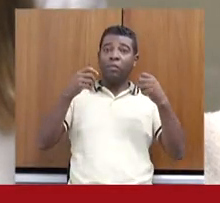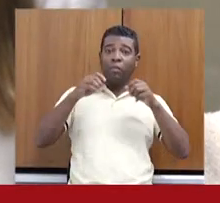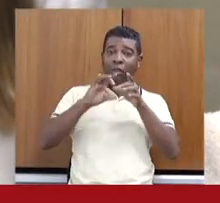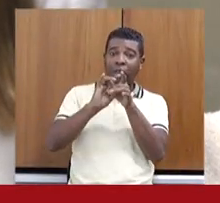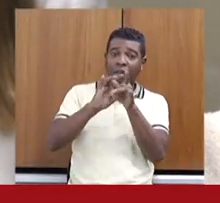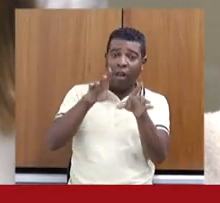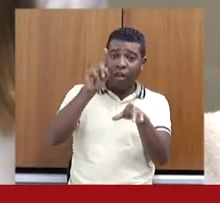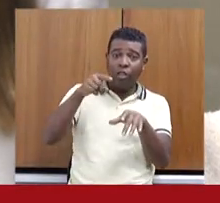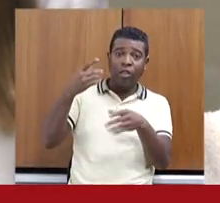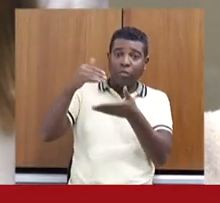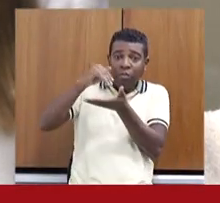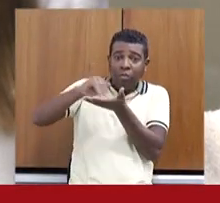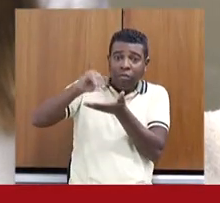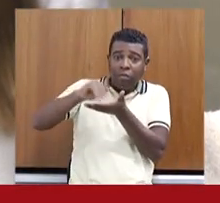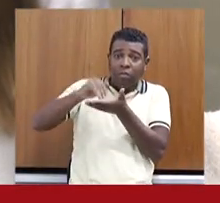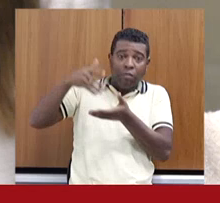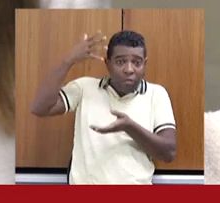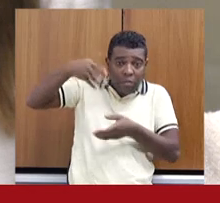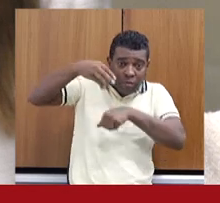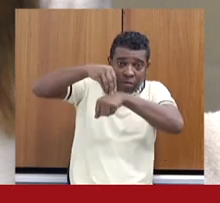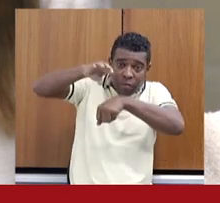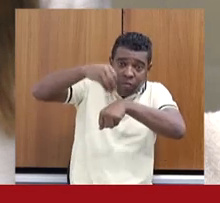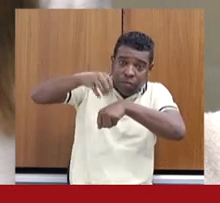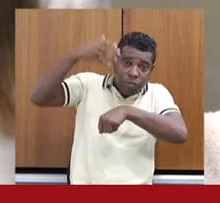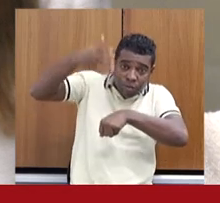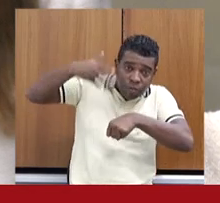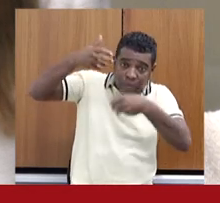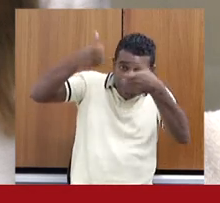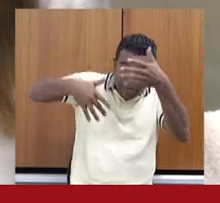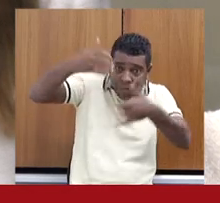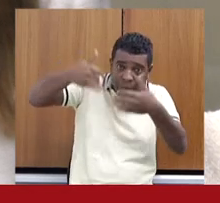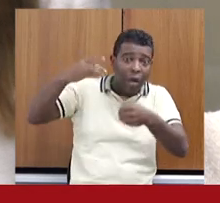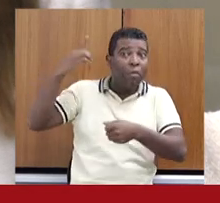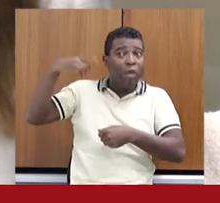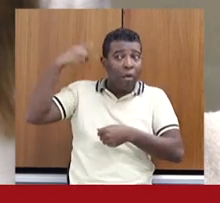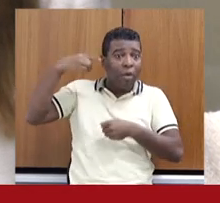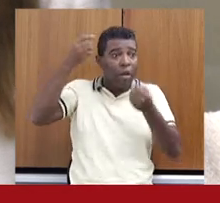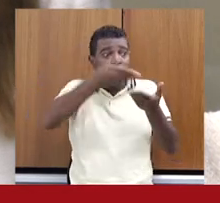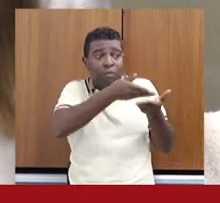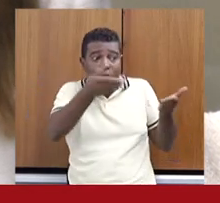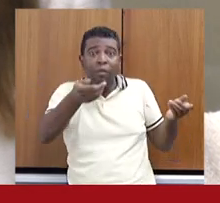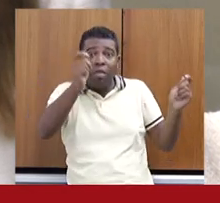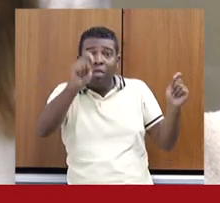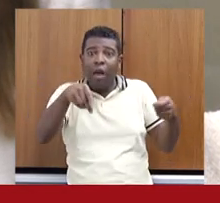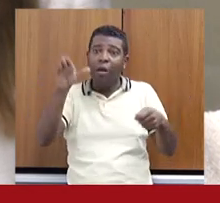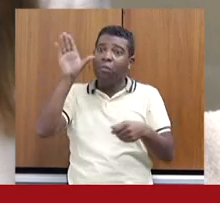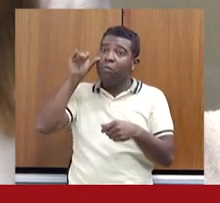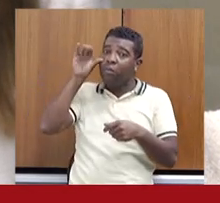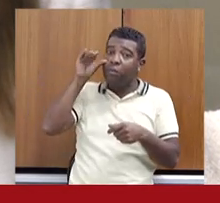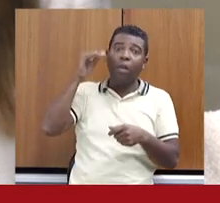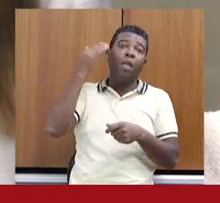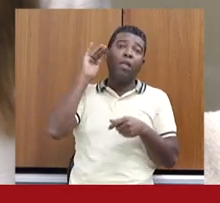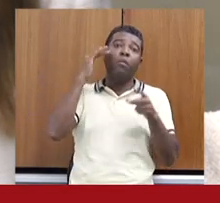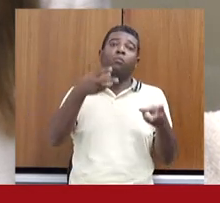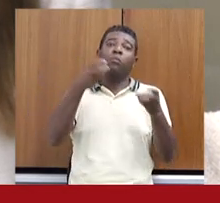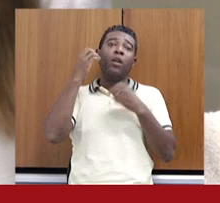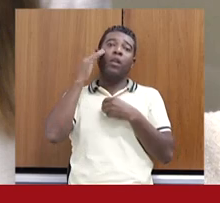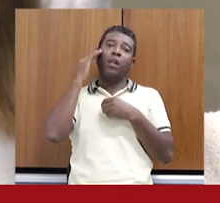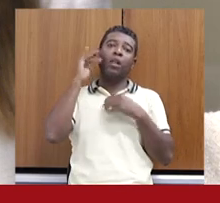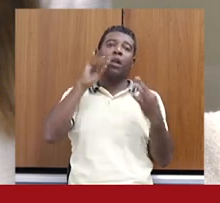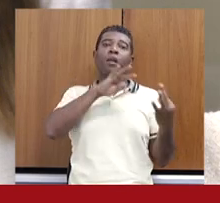fazer a explanação para que os deputados possam entender e ouvir o que, que eles estão explanando. É o meu